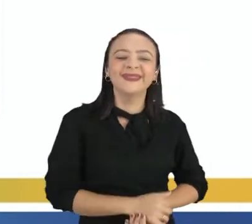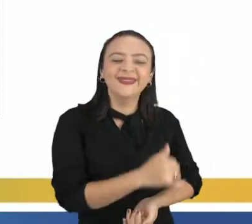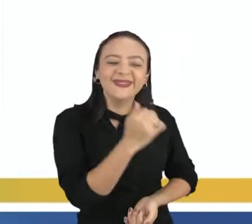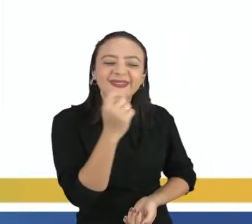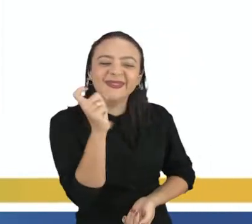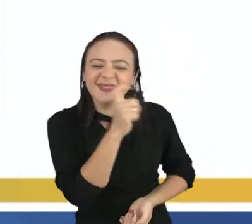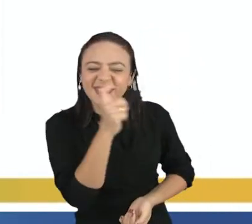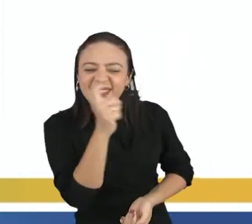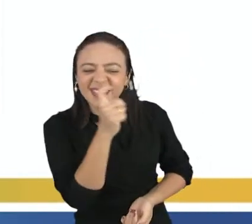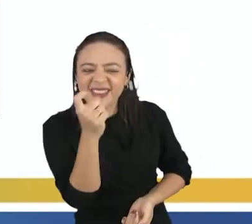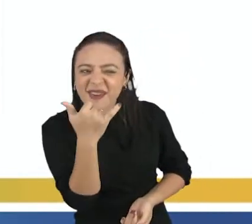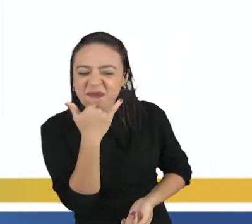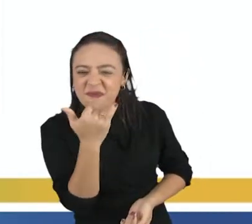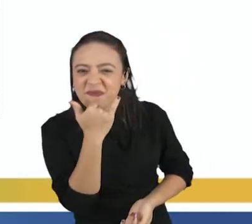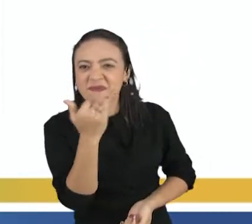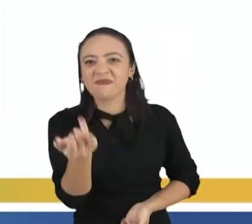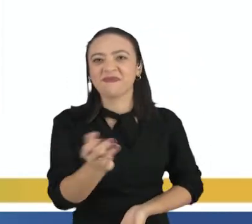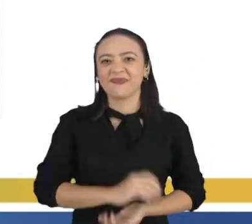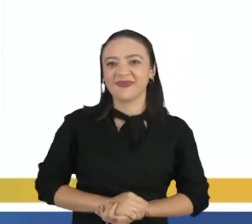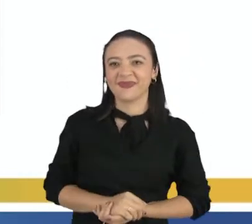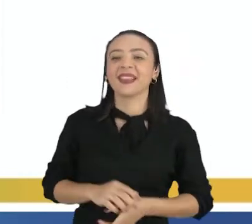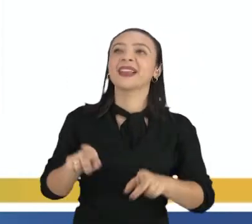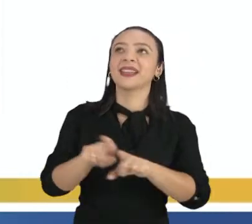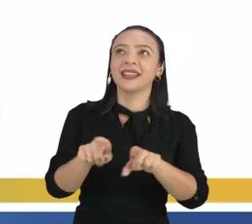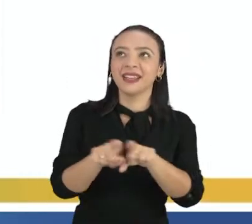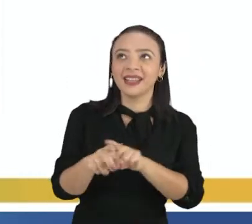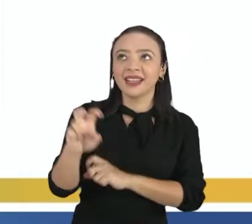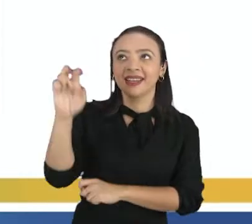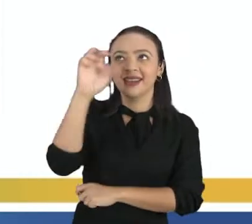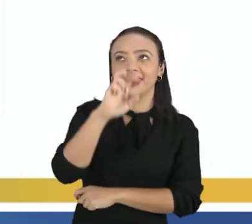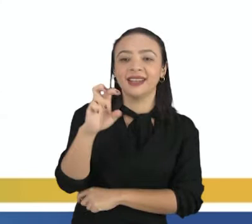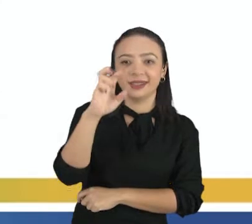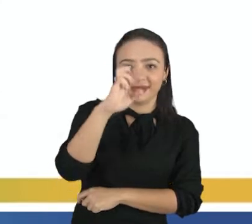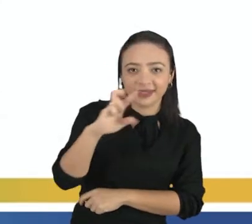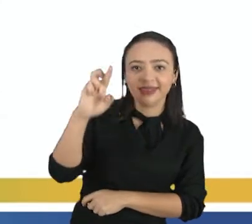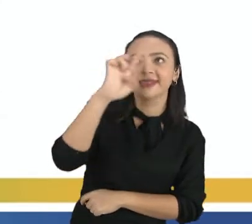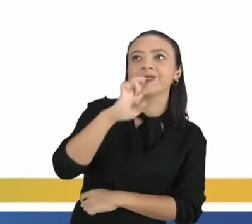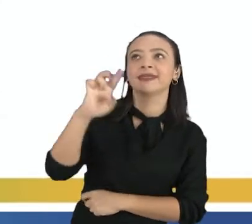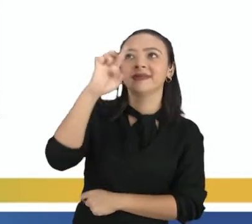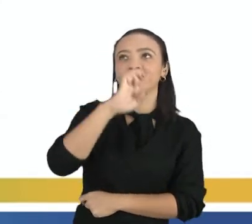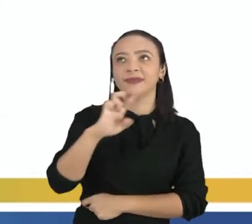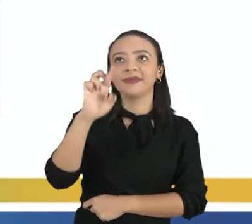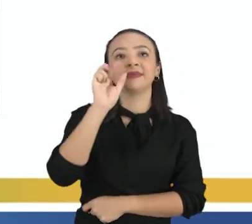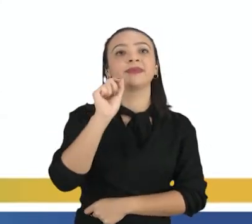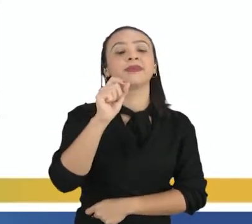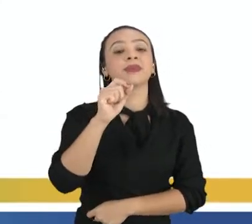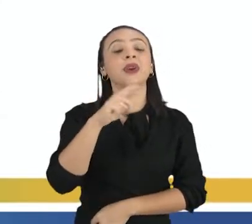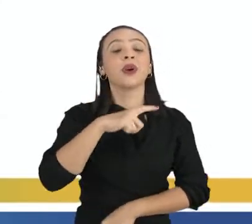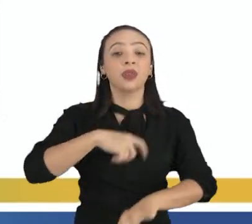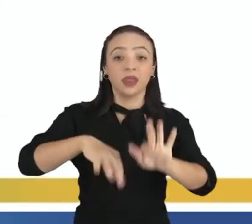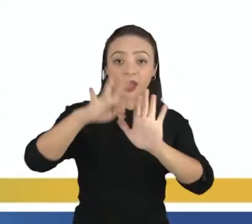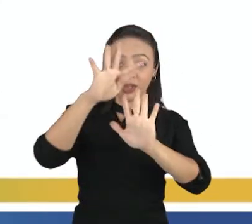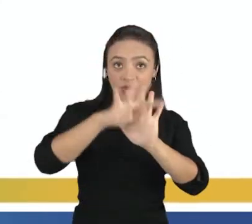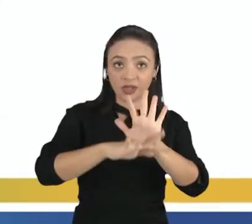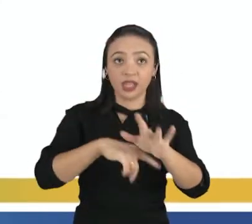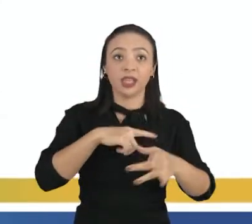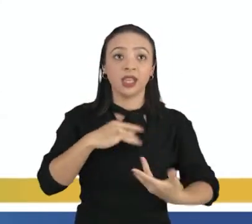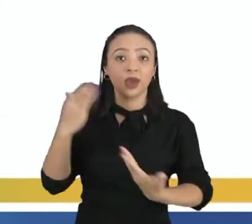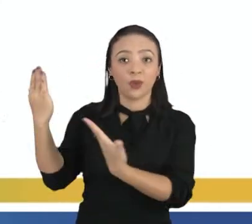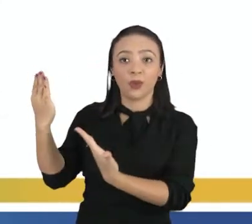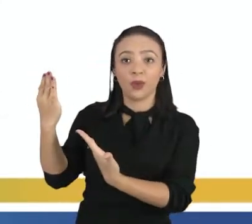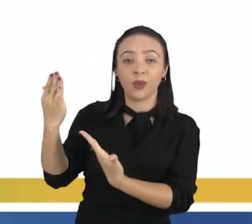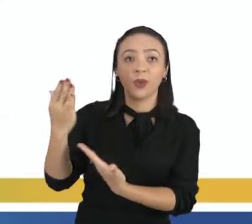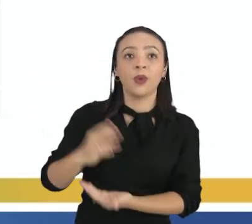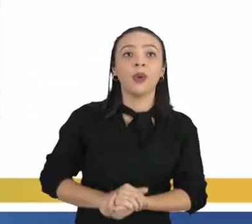Desculpas. Então você observa aí também um texto que tem a figura do Armandinho e